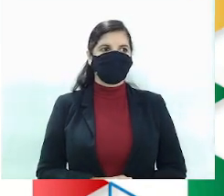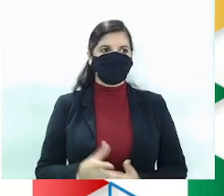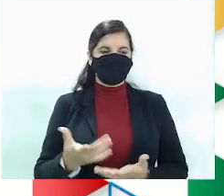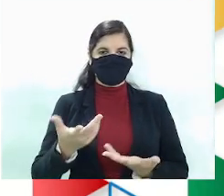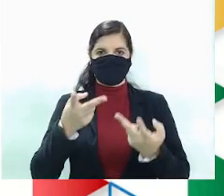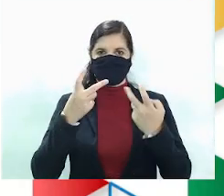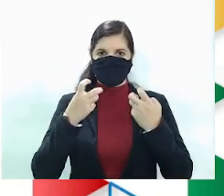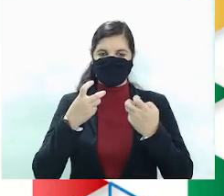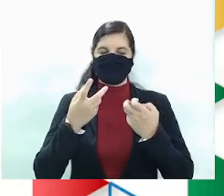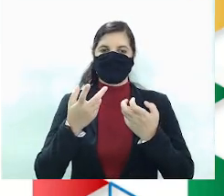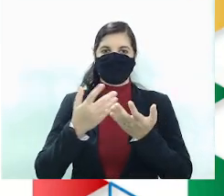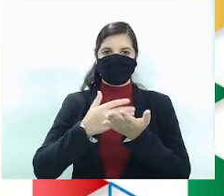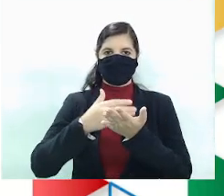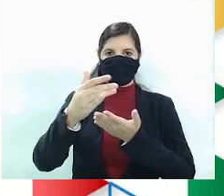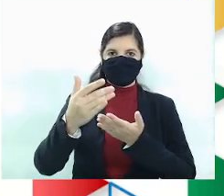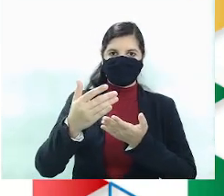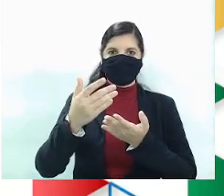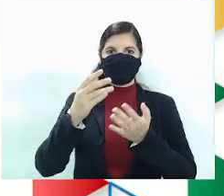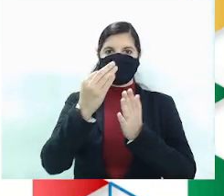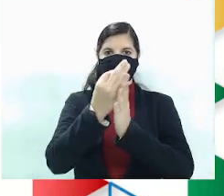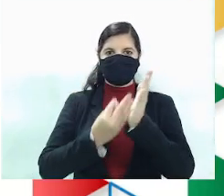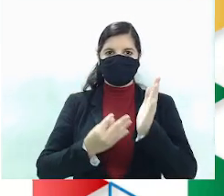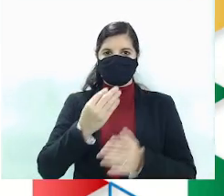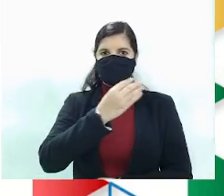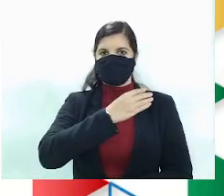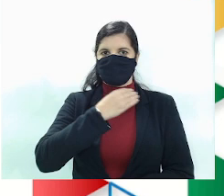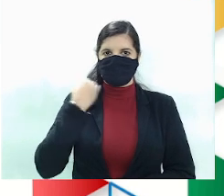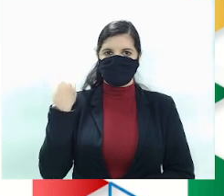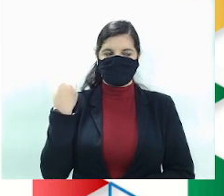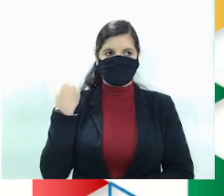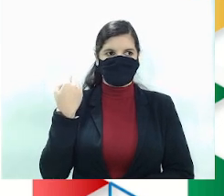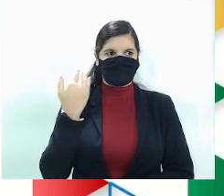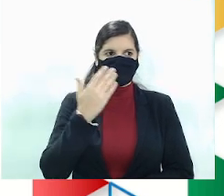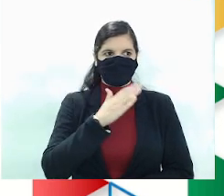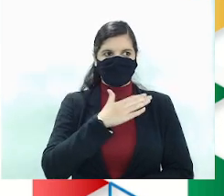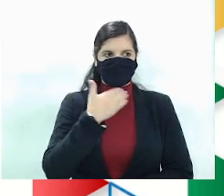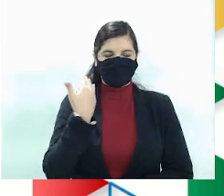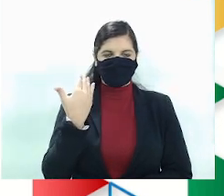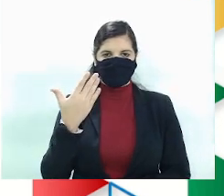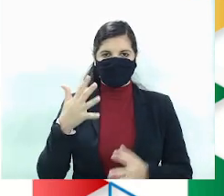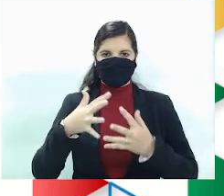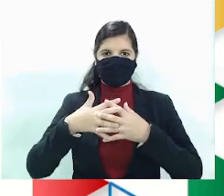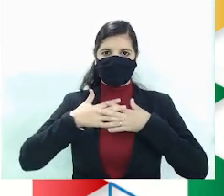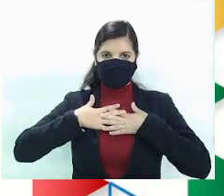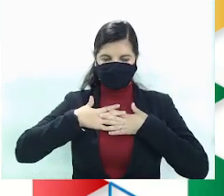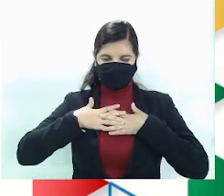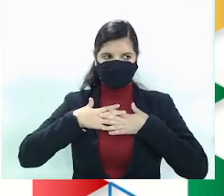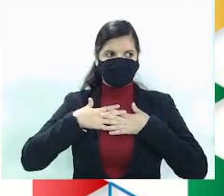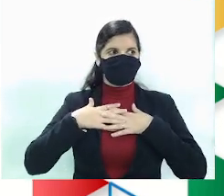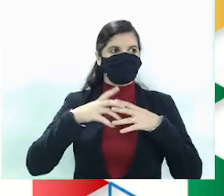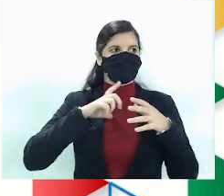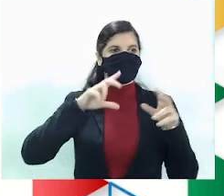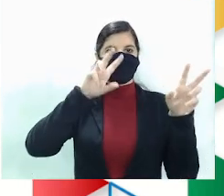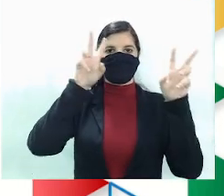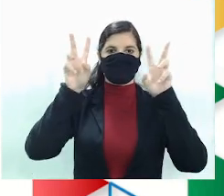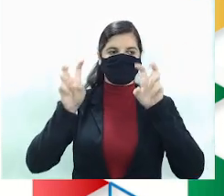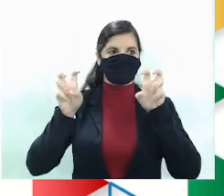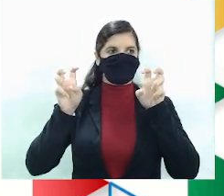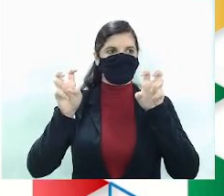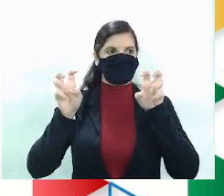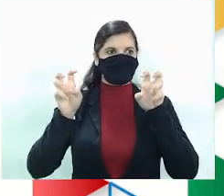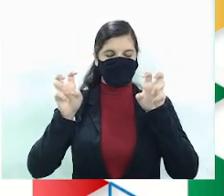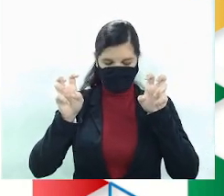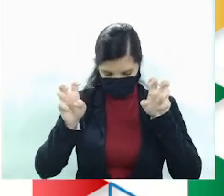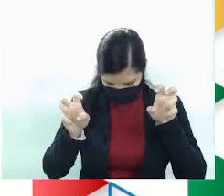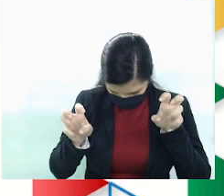Vocês viram que logo no início eu falei sobre o texto fúnebre, né? Esse termo fúnebre ele está entre aspas.